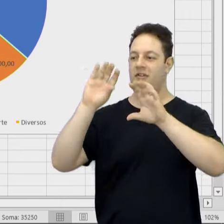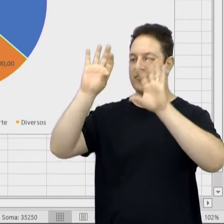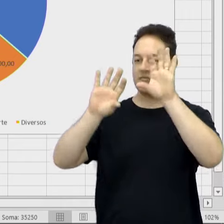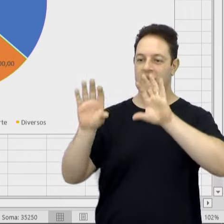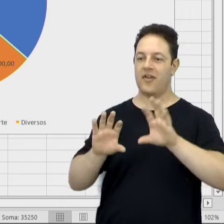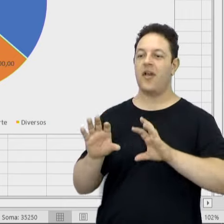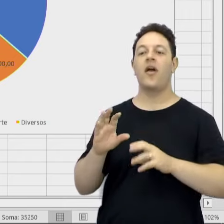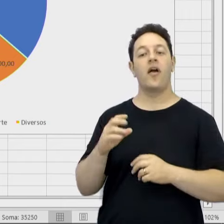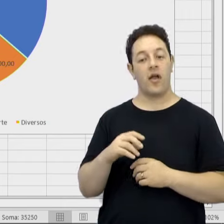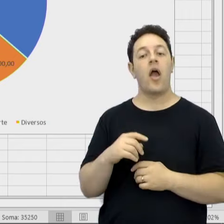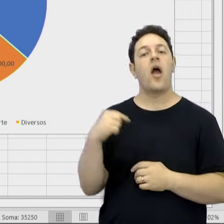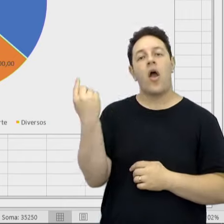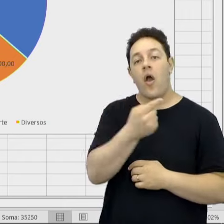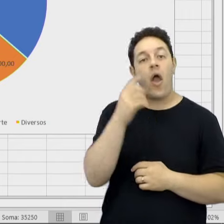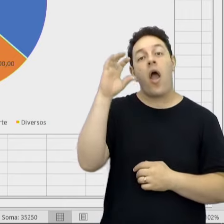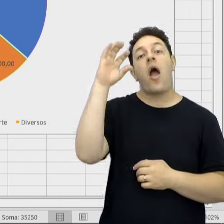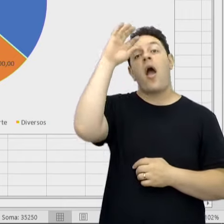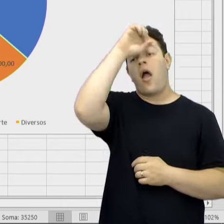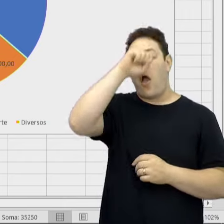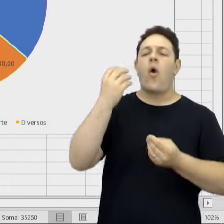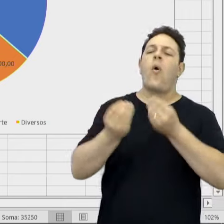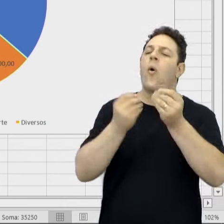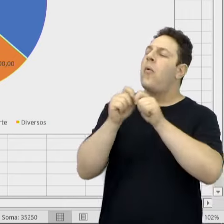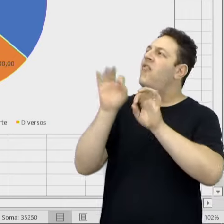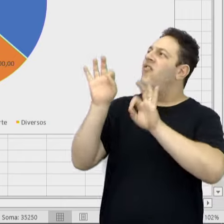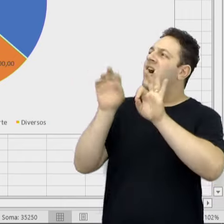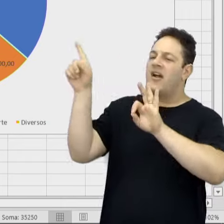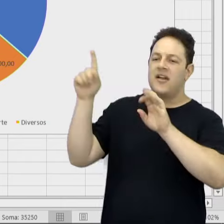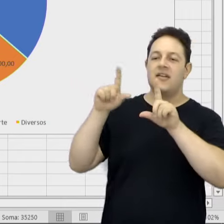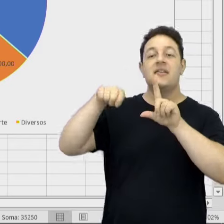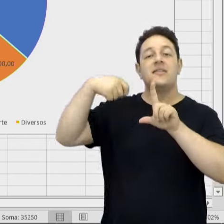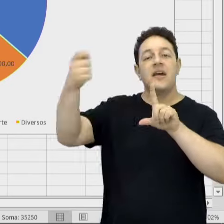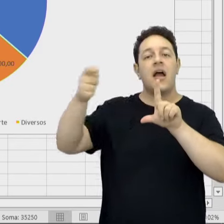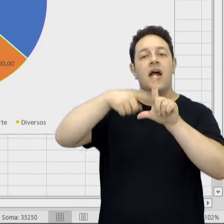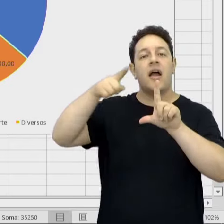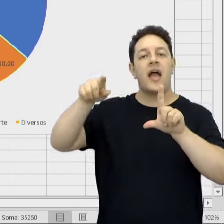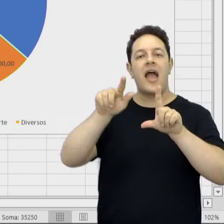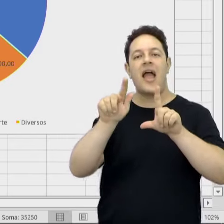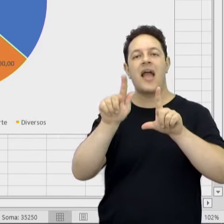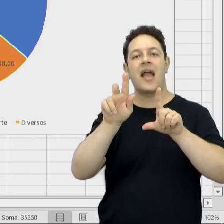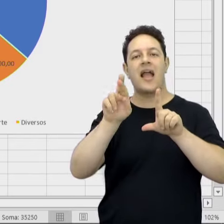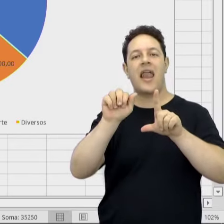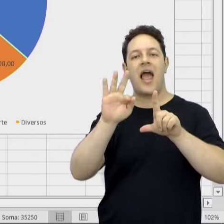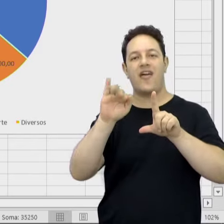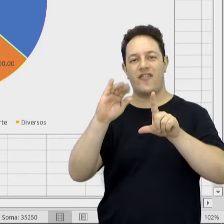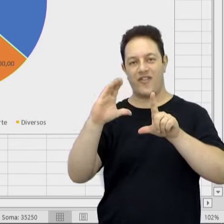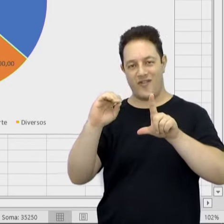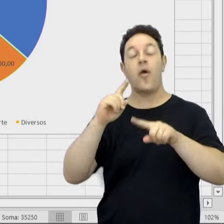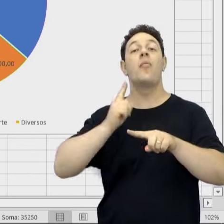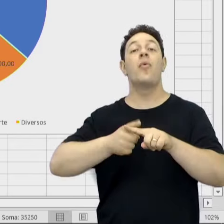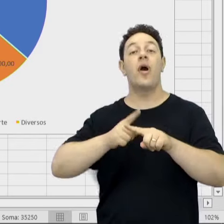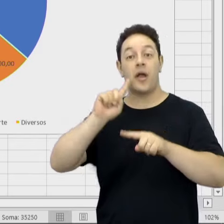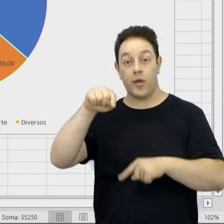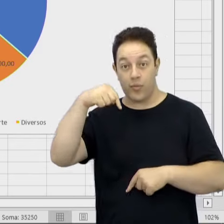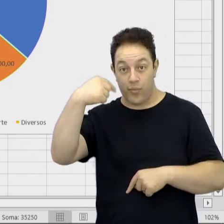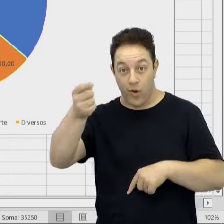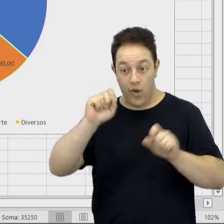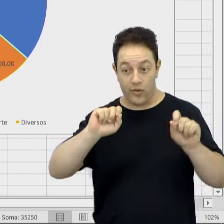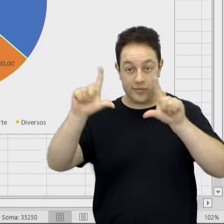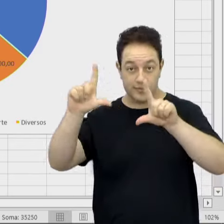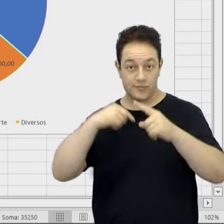pensar aí em como construir um gráfico. Porque no próximo slide que eu vou mostrar para